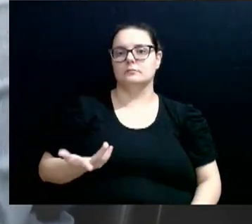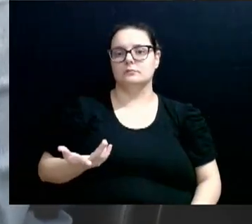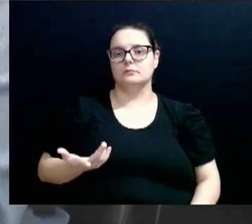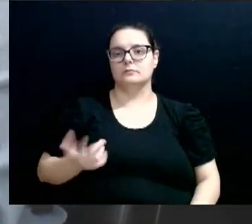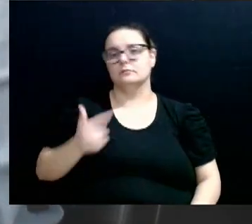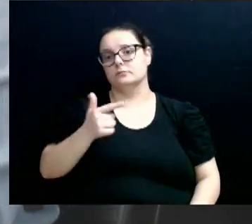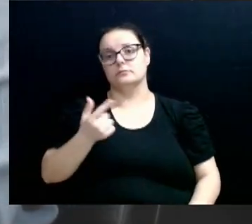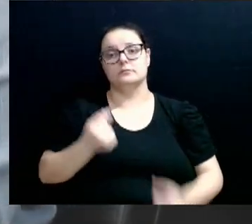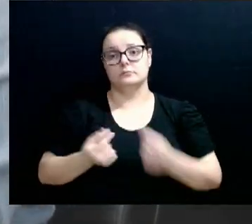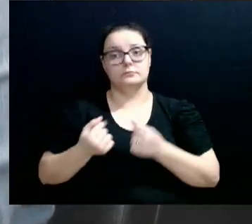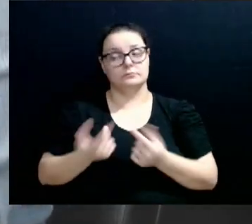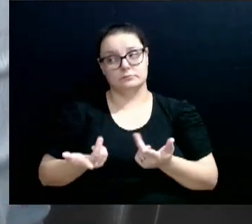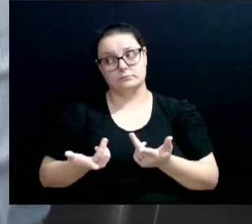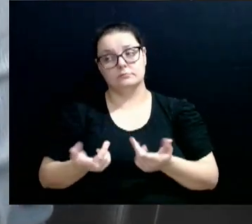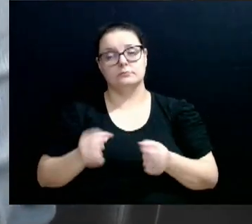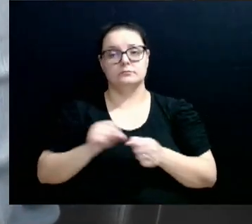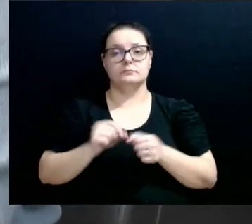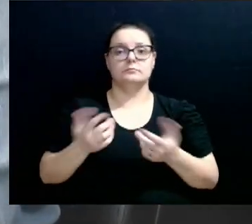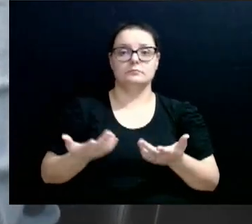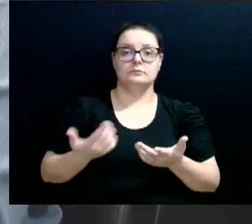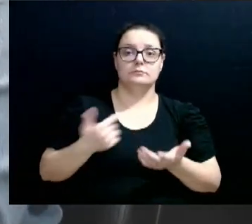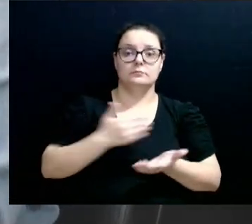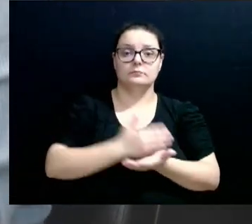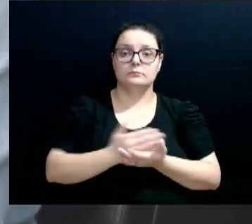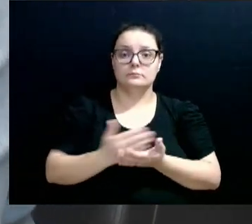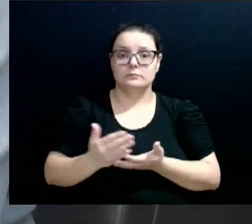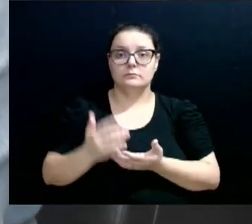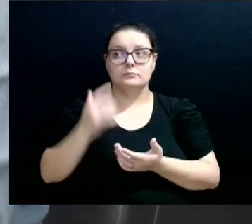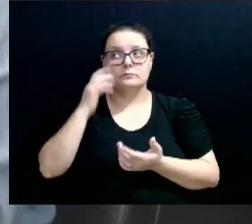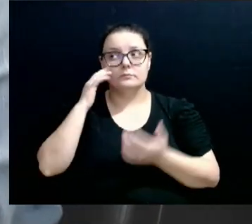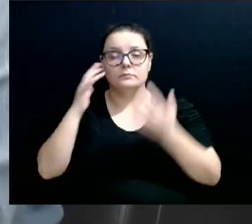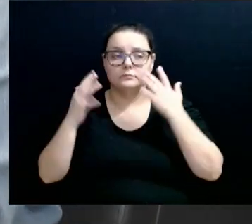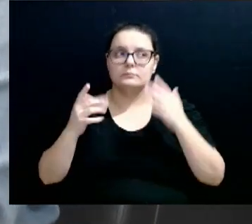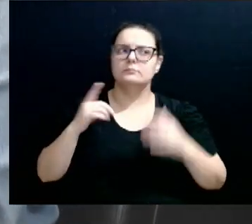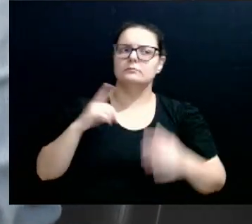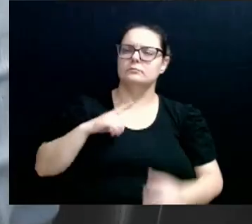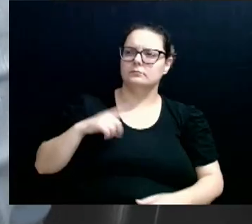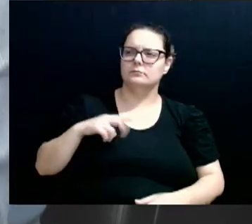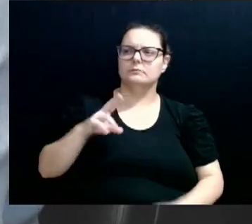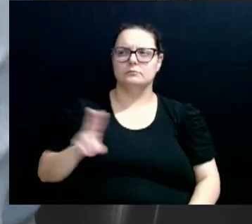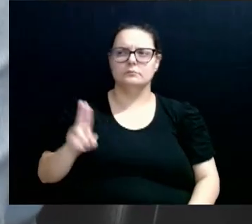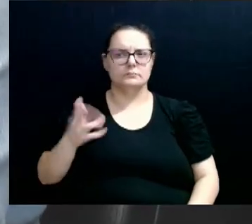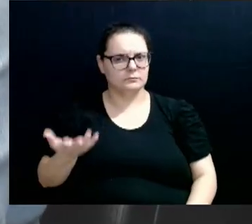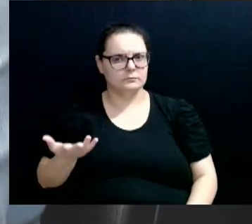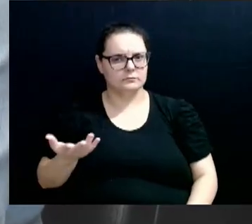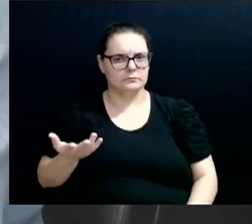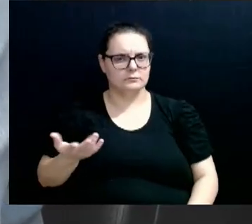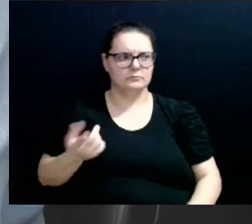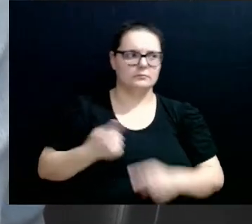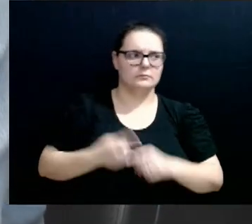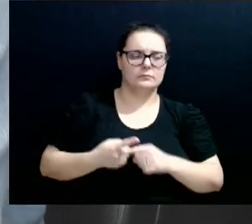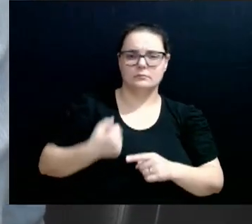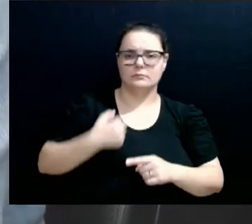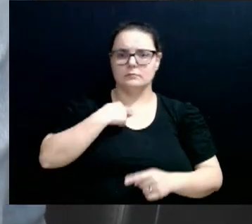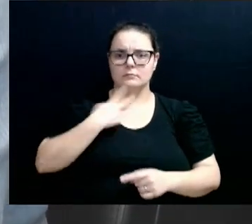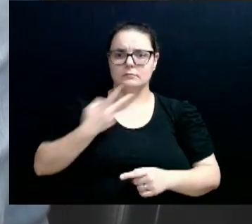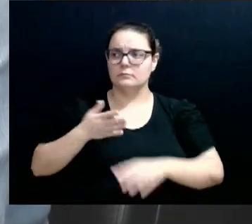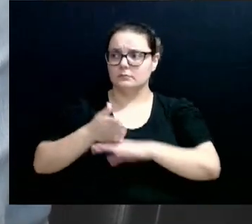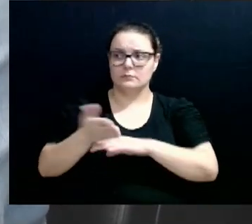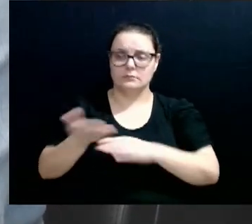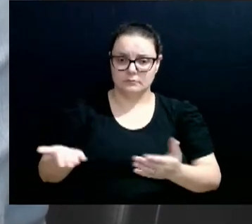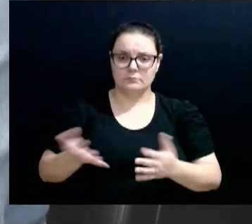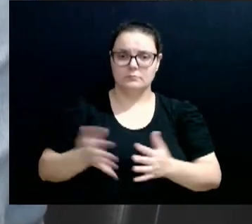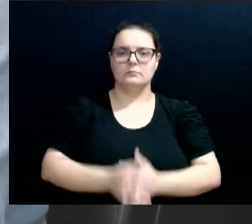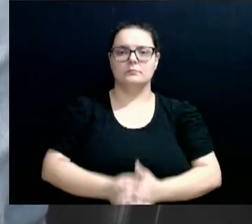começava a fazer parte do horizonte. Pô, existe universidade e, pô, por que eu não posso fazer parte dela e tal? E